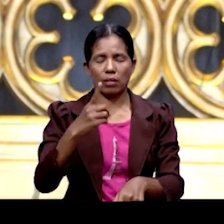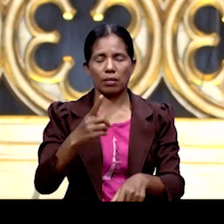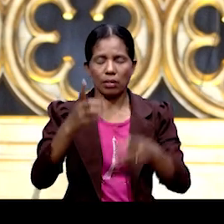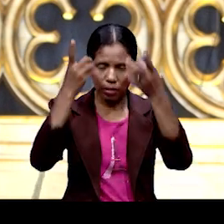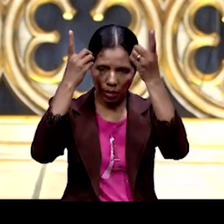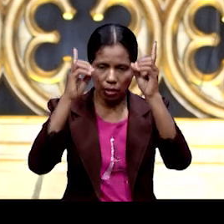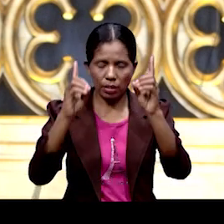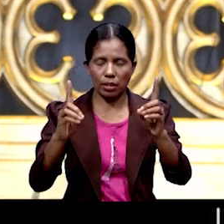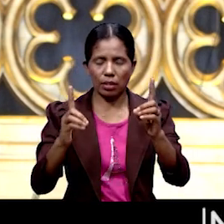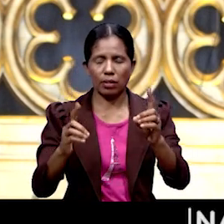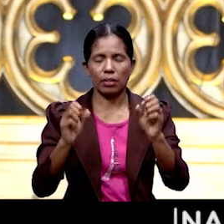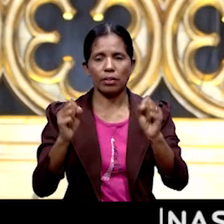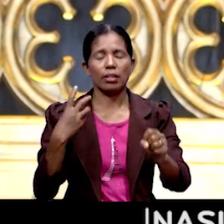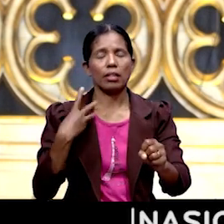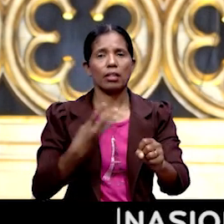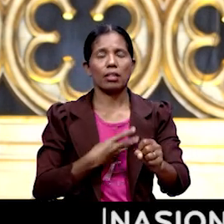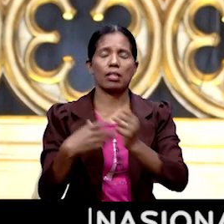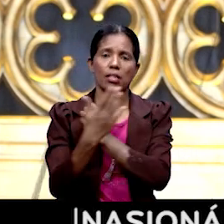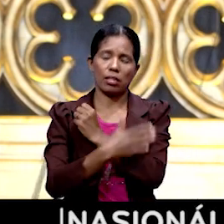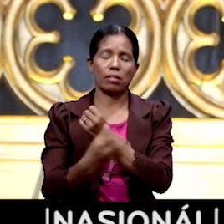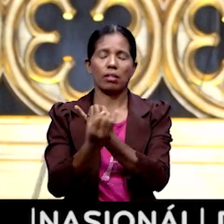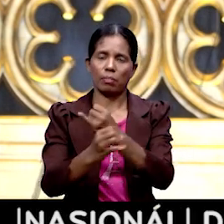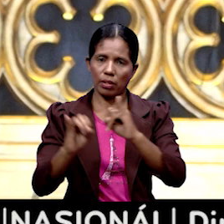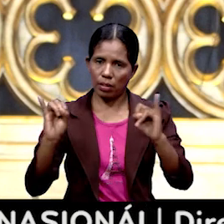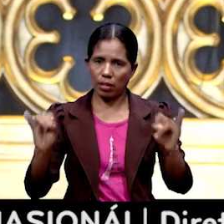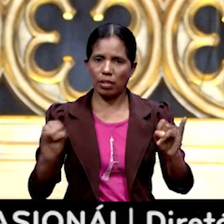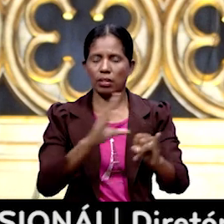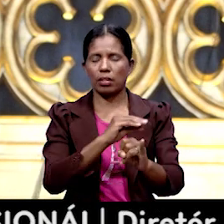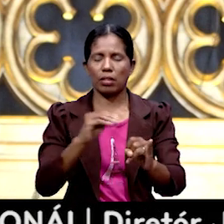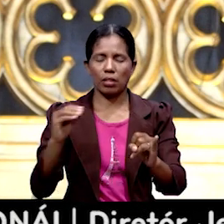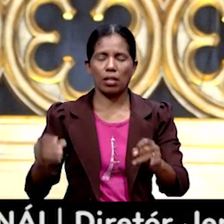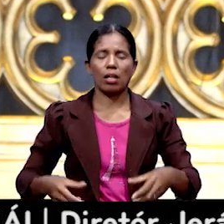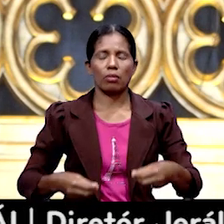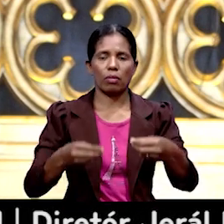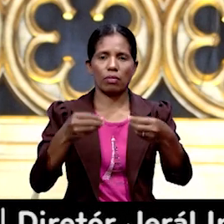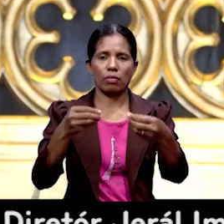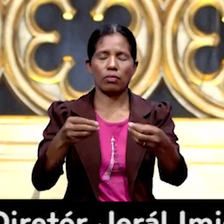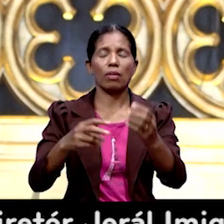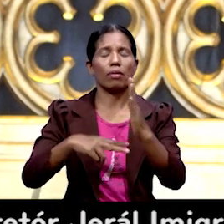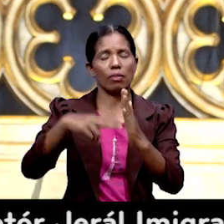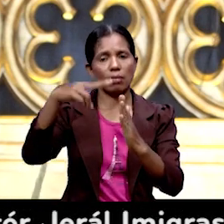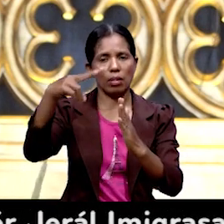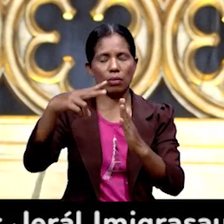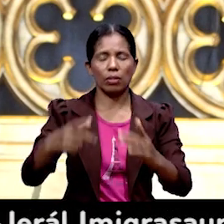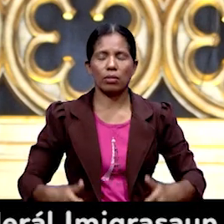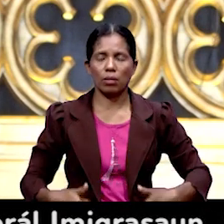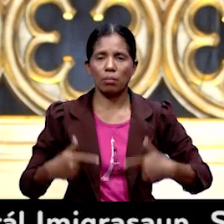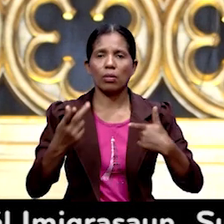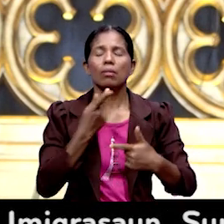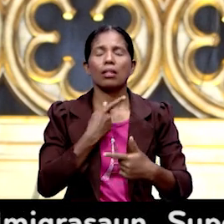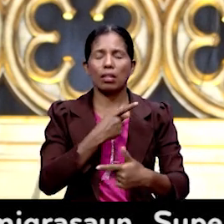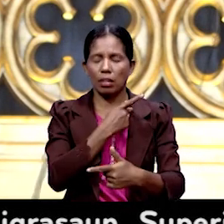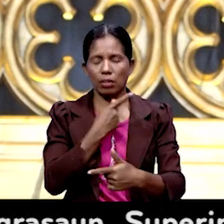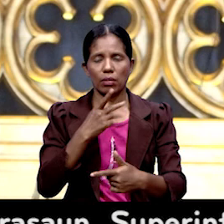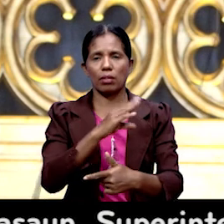nossa luta pela libertação da pátria e também no sentido de concretizar os valores e os princípios cristãos em